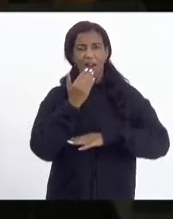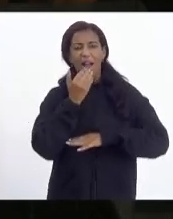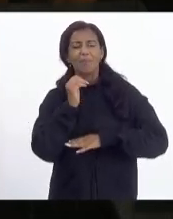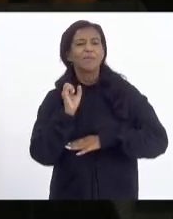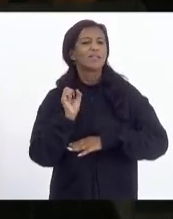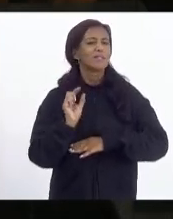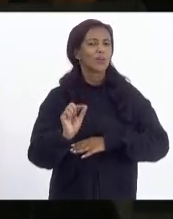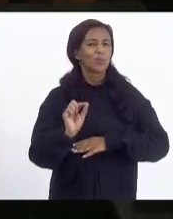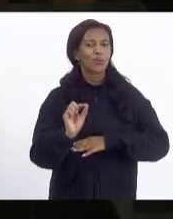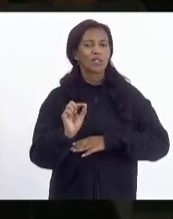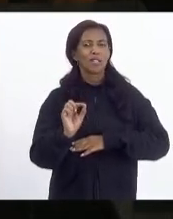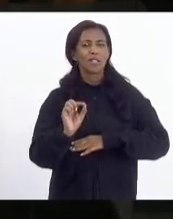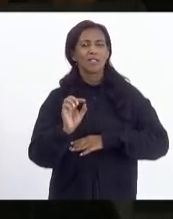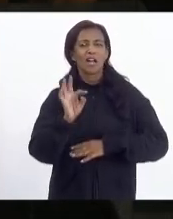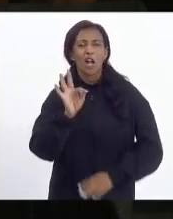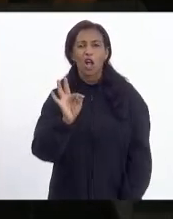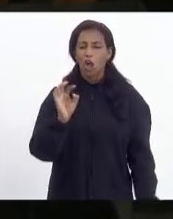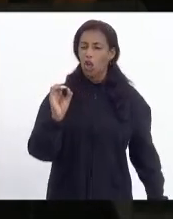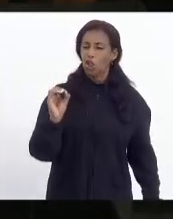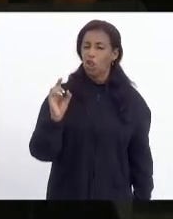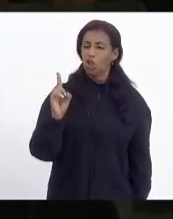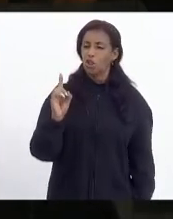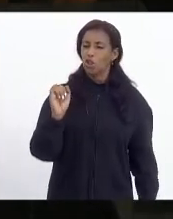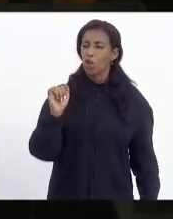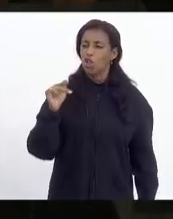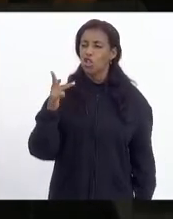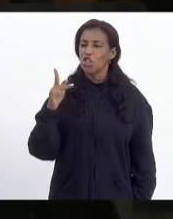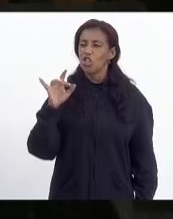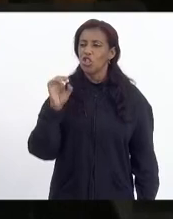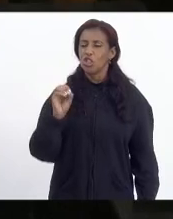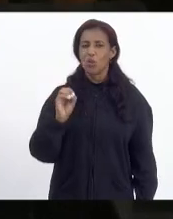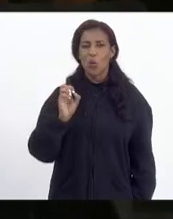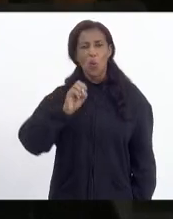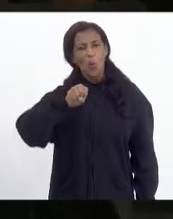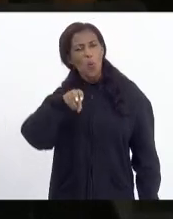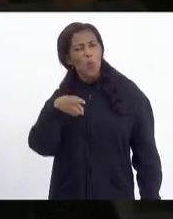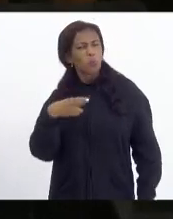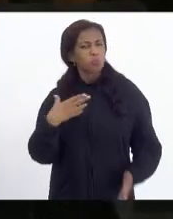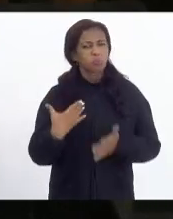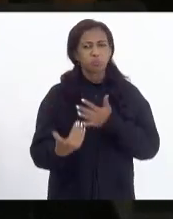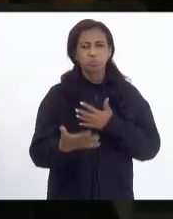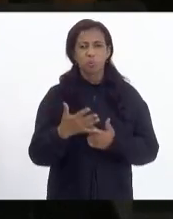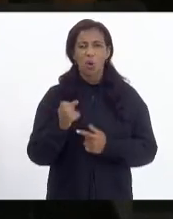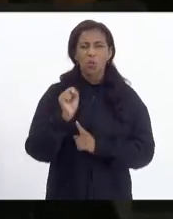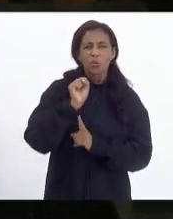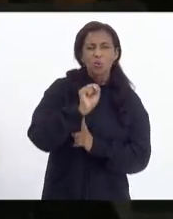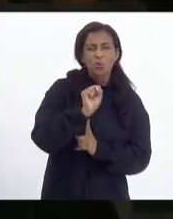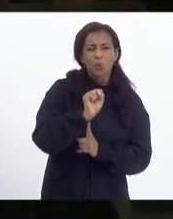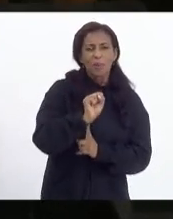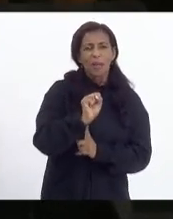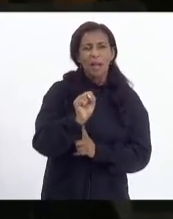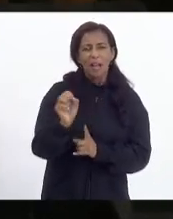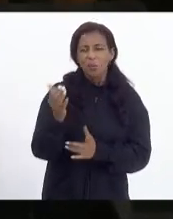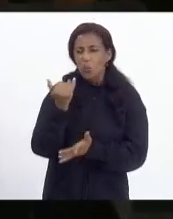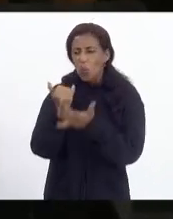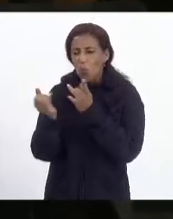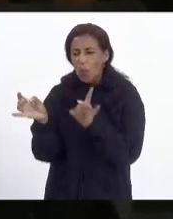todinho ou qualquer multiprocessado que venda nos supermercados